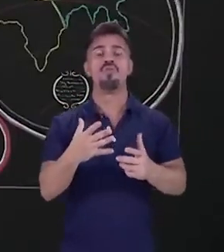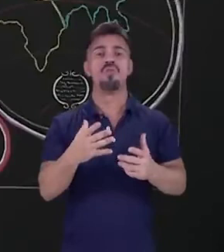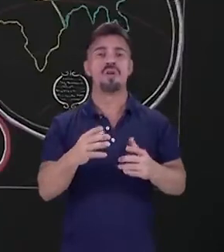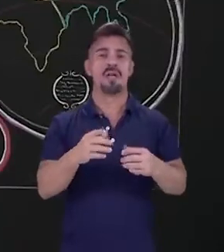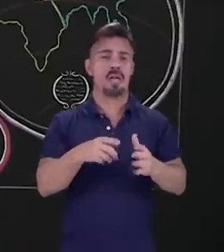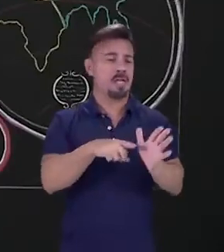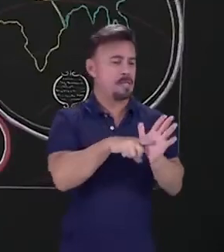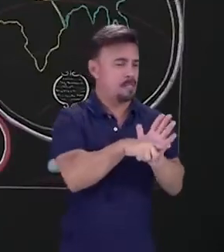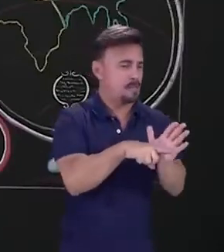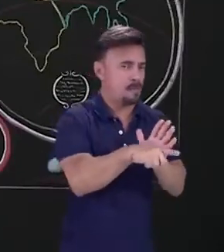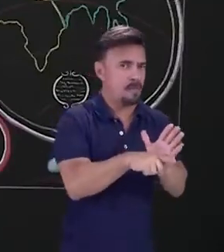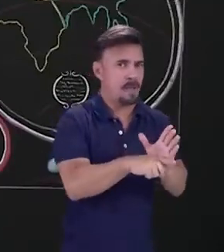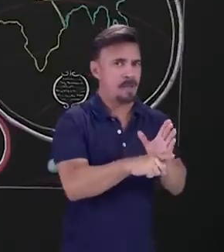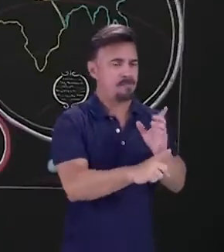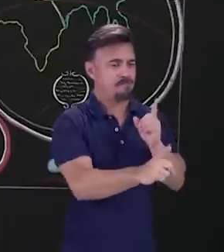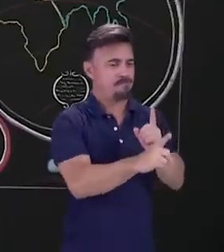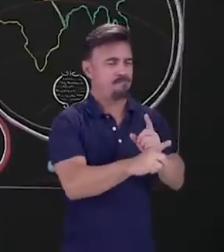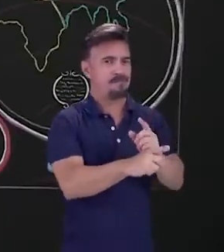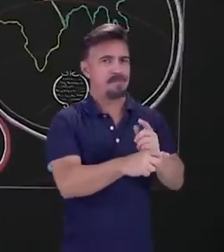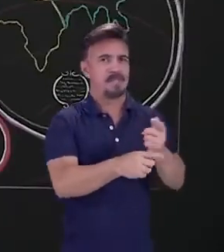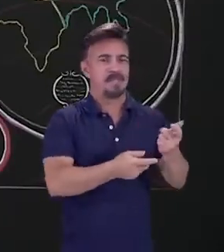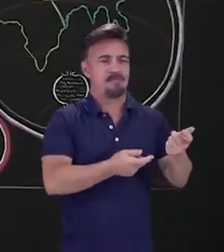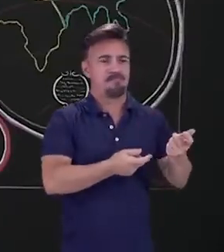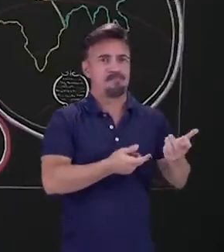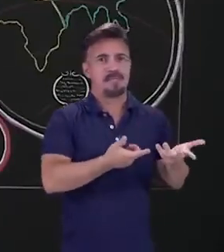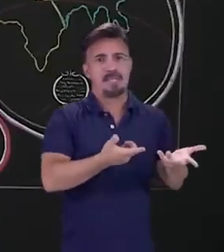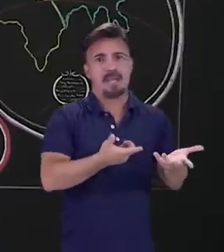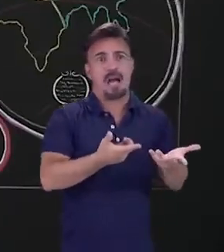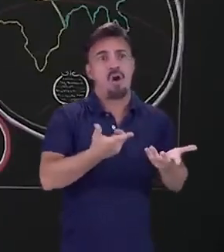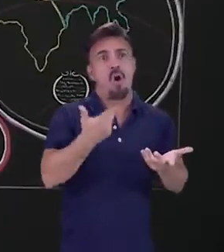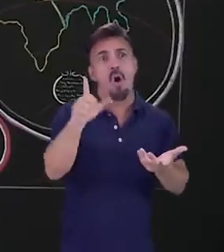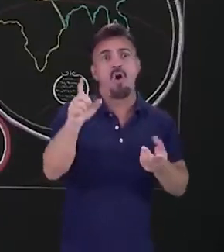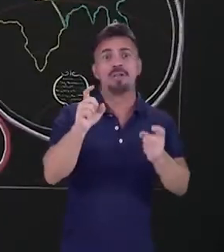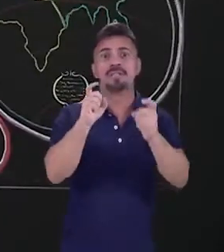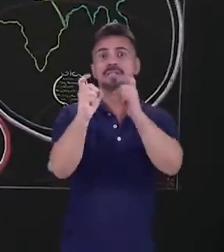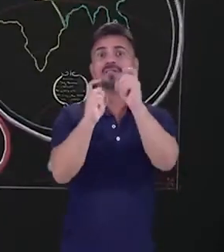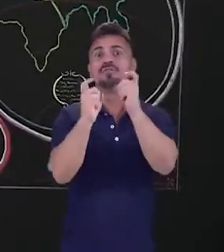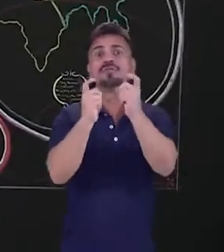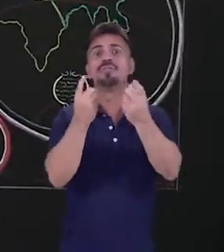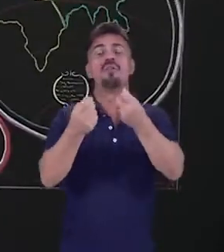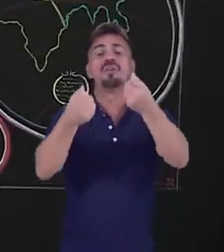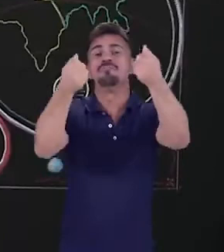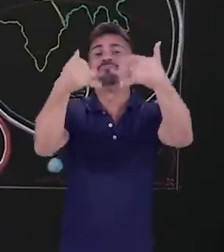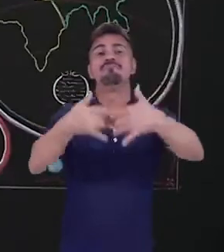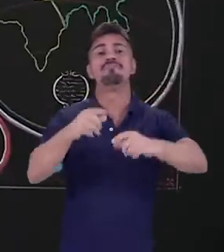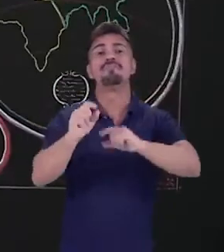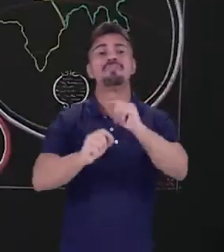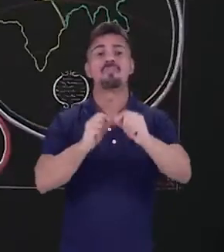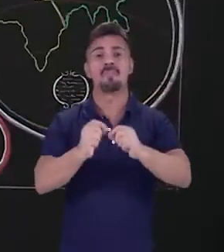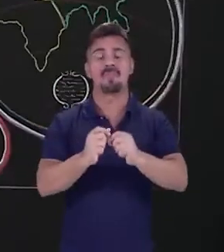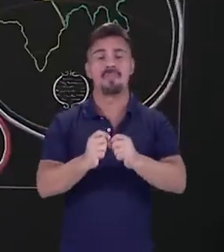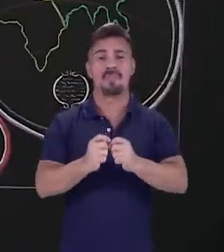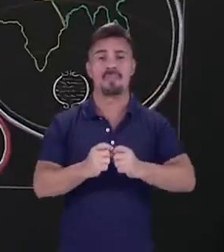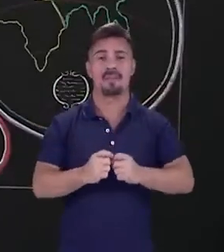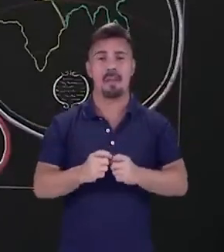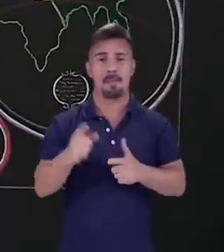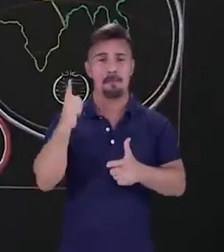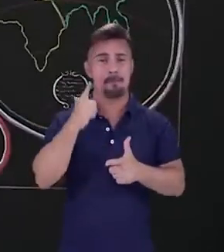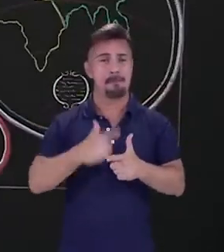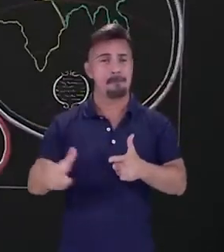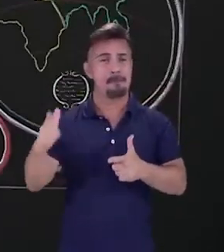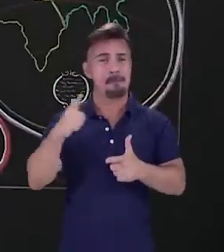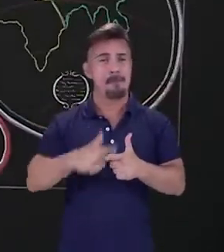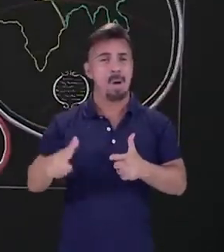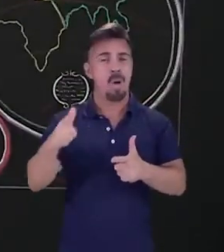e explorado e controlado. E aí vem uma outra discussão, esse é o segundo ponto que eu queria comentar com você, que é o grande problema